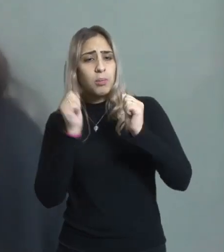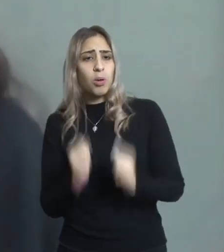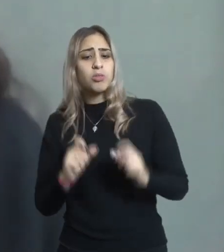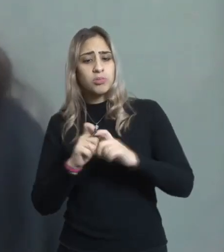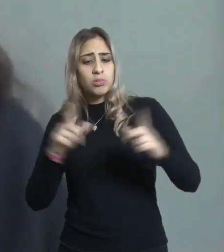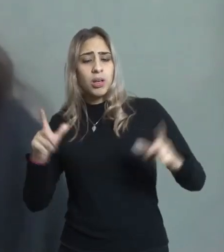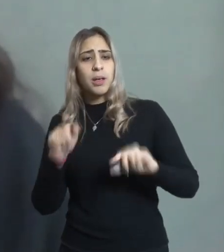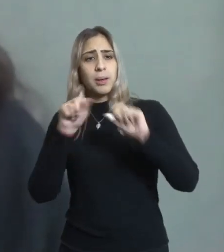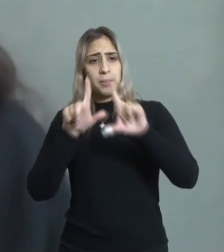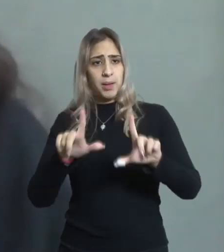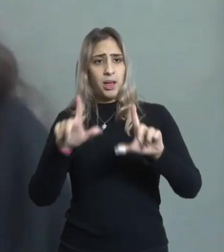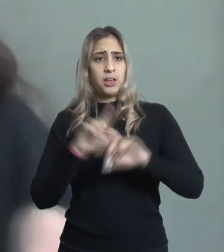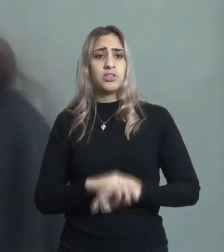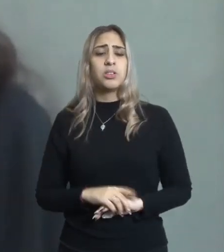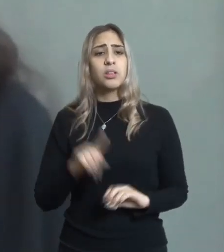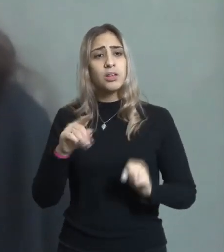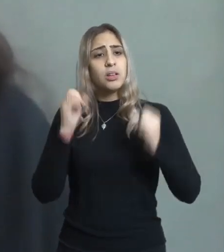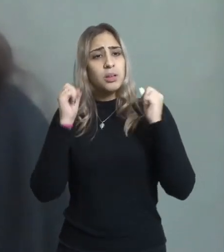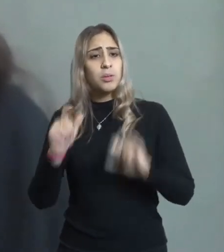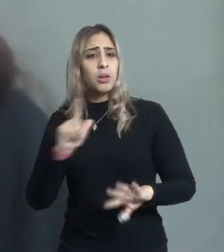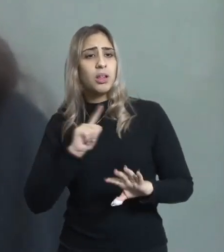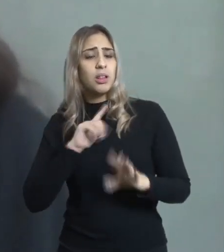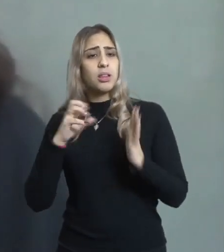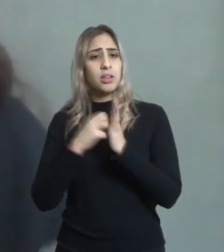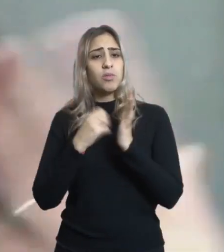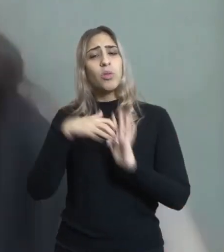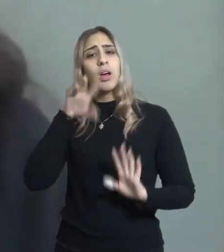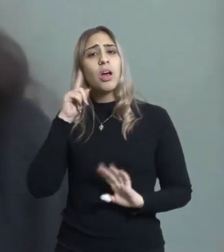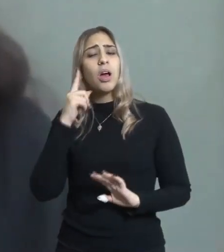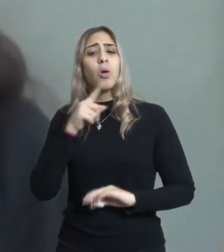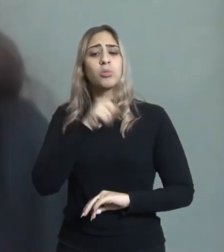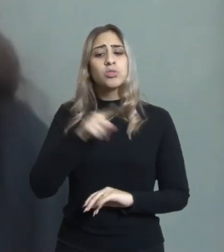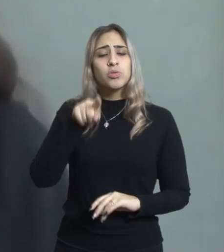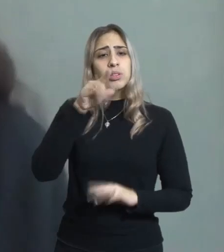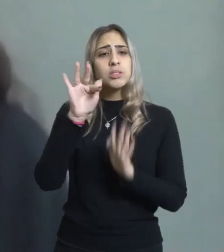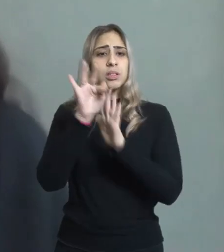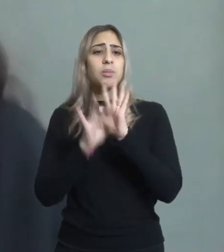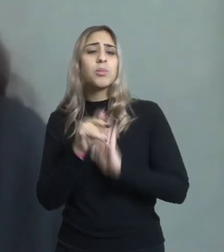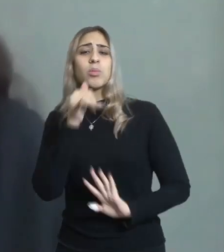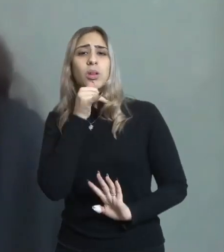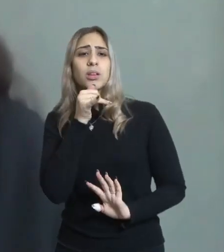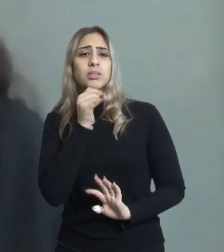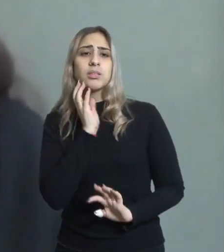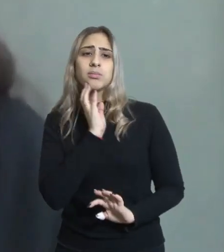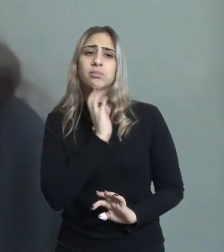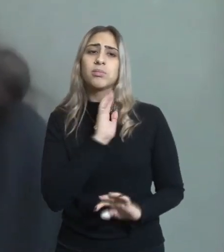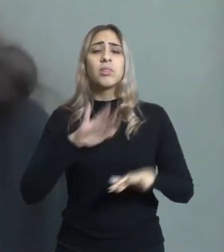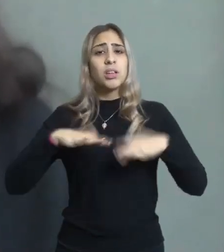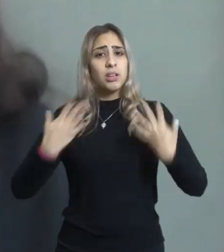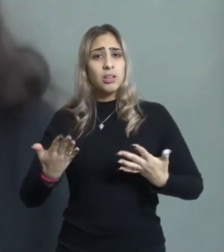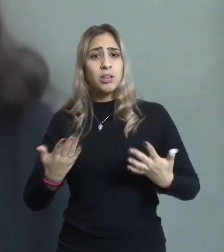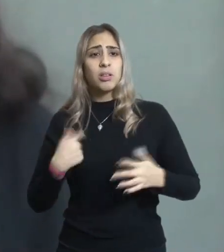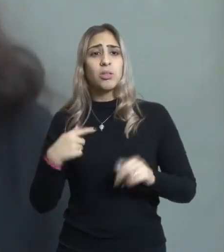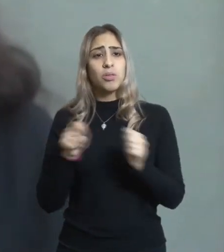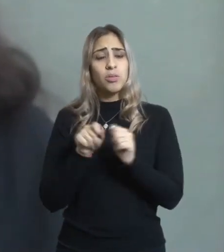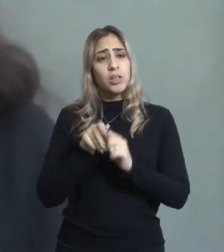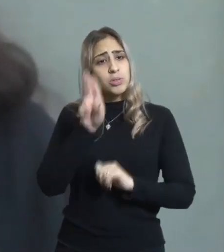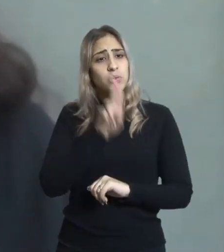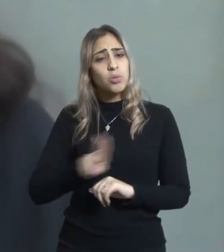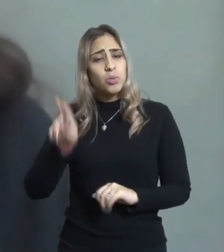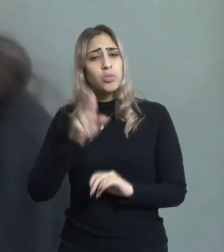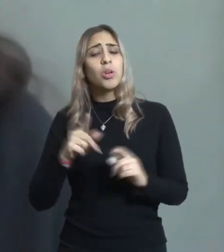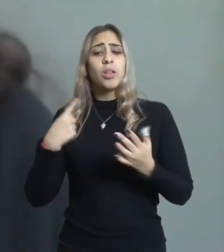essa imagem, ele pode ter o acesso auditivo desse texto, por exemplo. Então, façam uso também